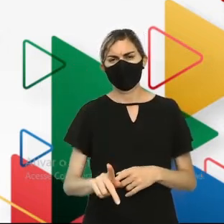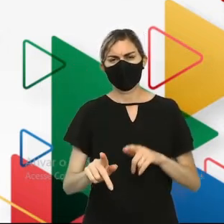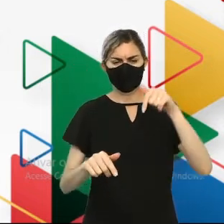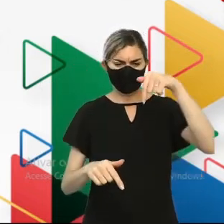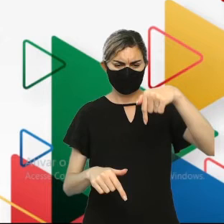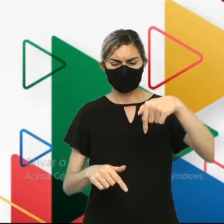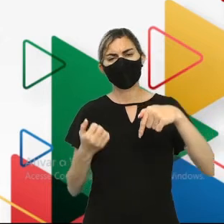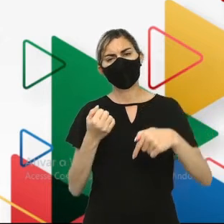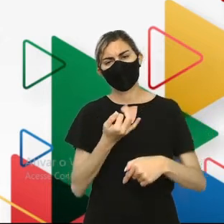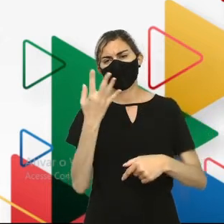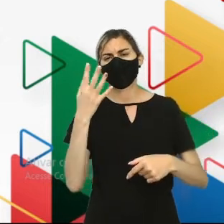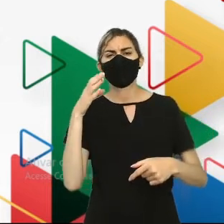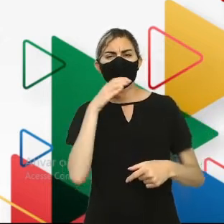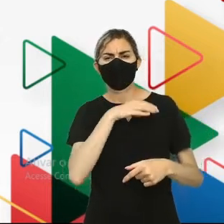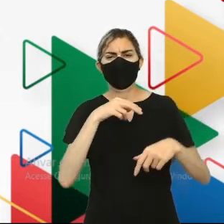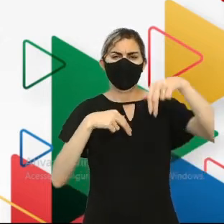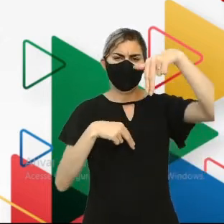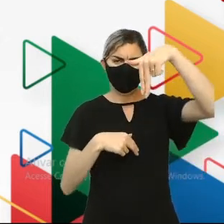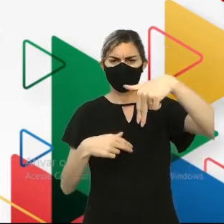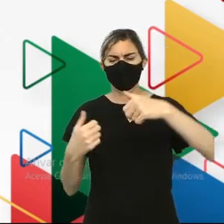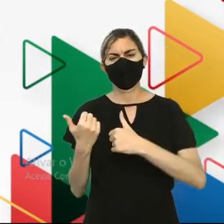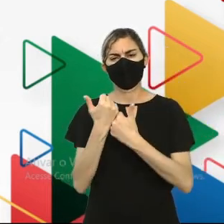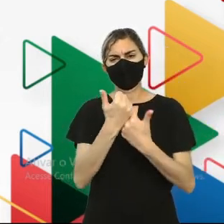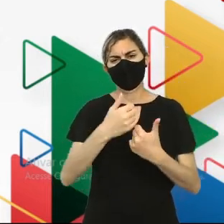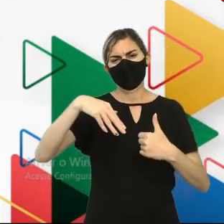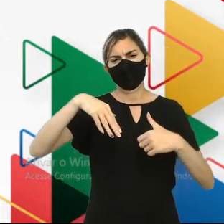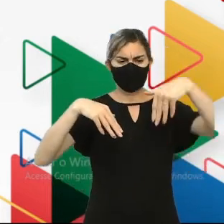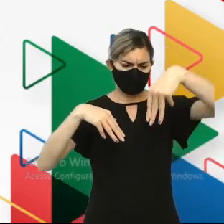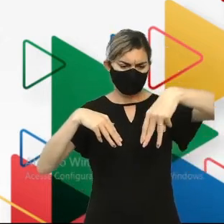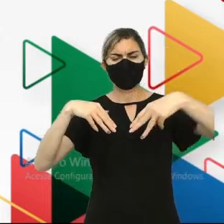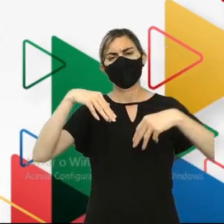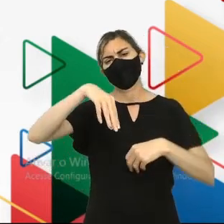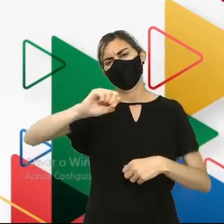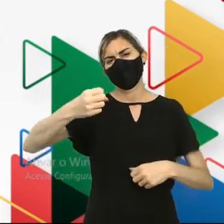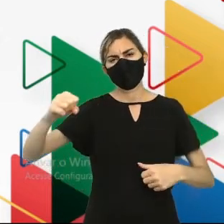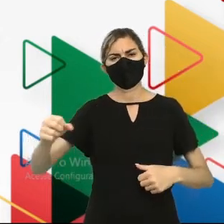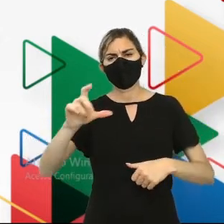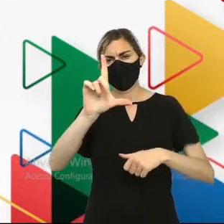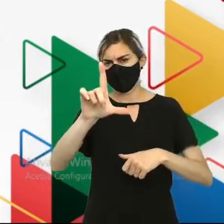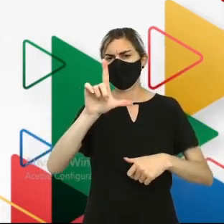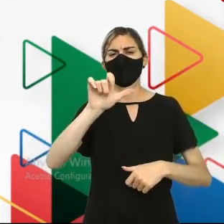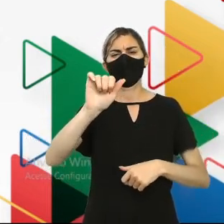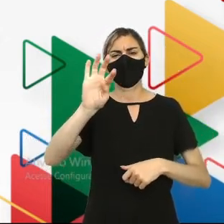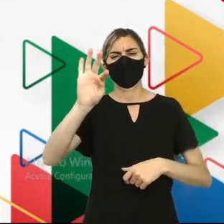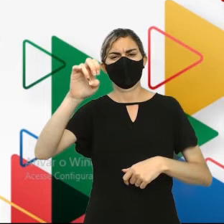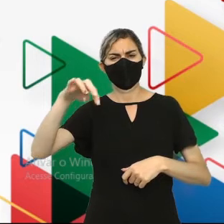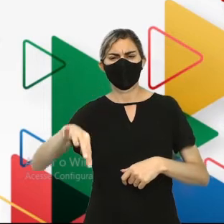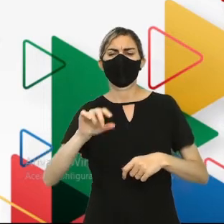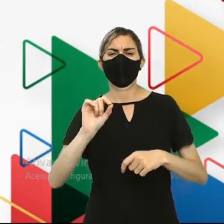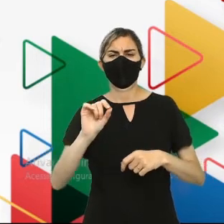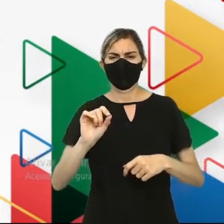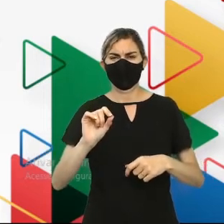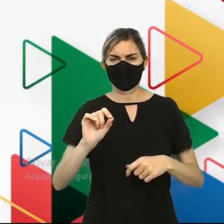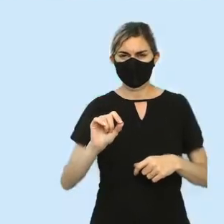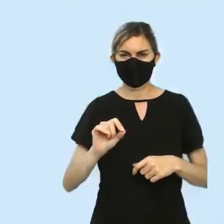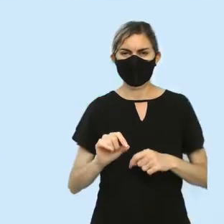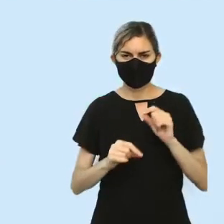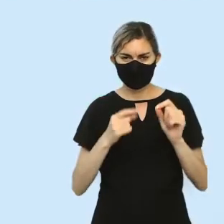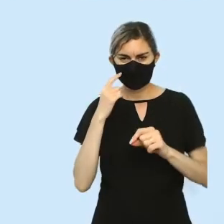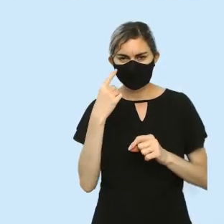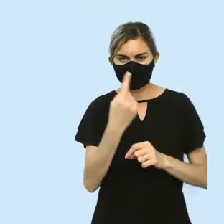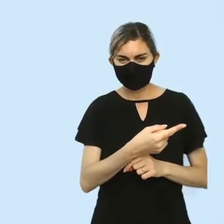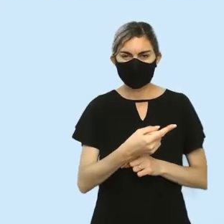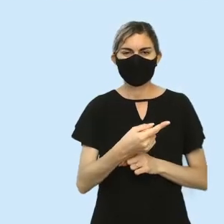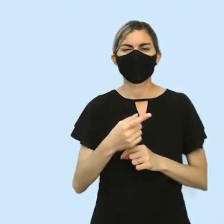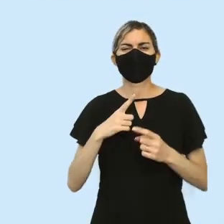quantidade de calor, M que representa a massa e L é o calor latente. Quem melou, ok? Então